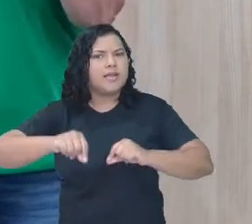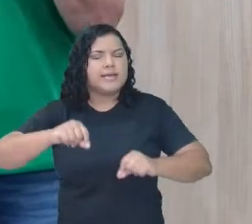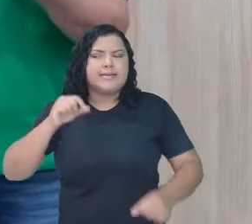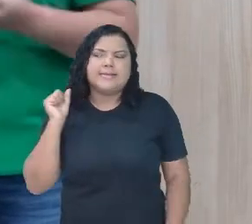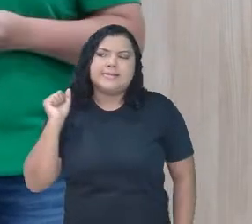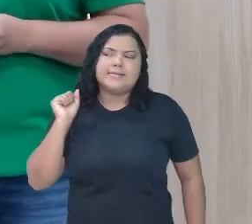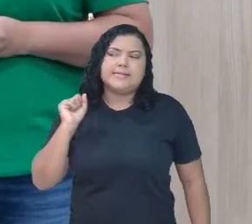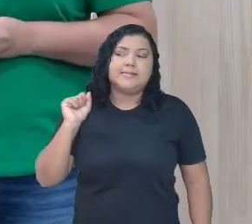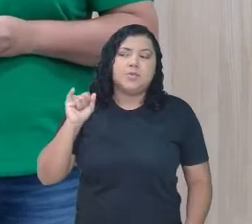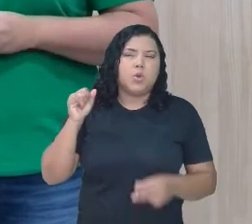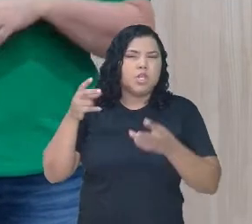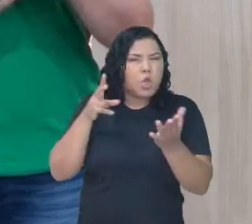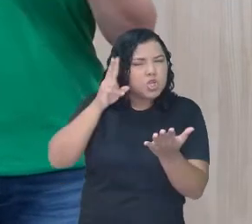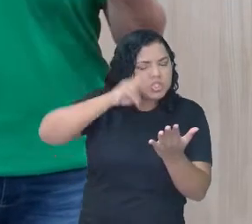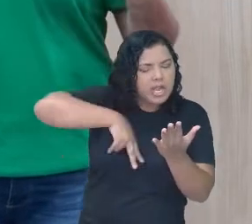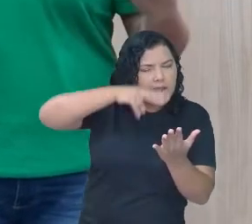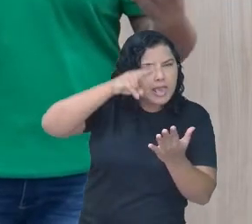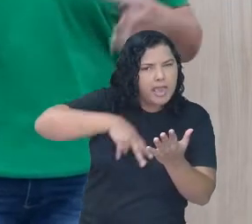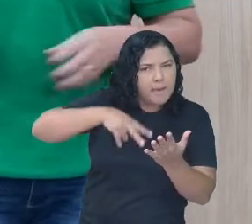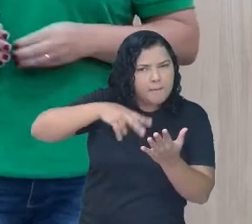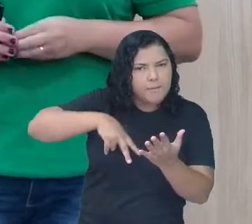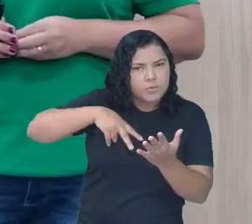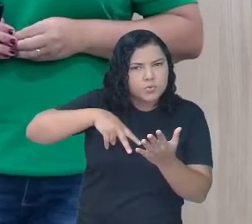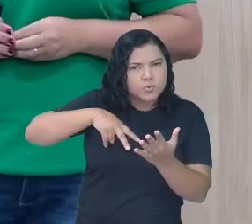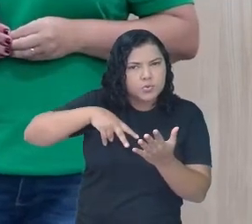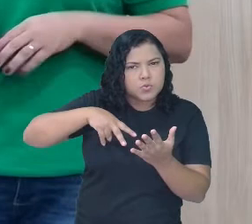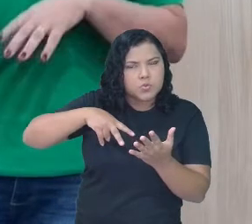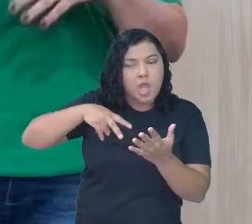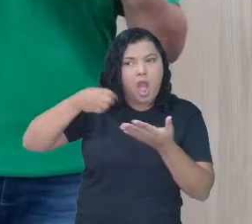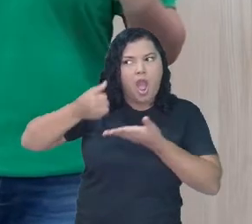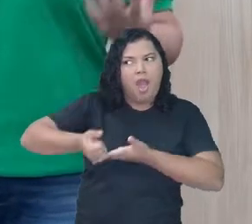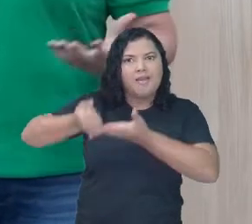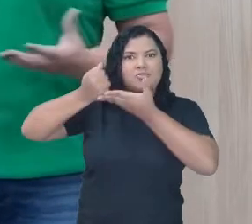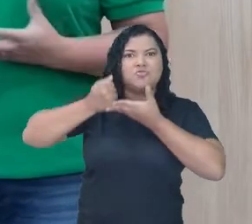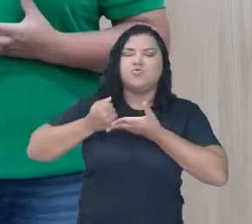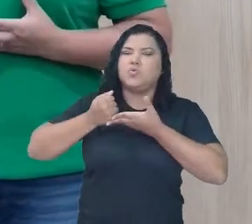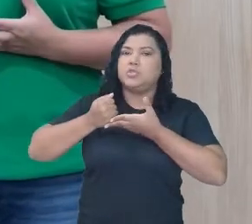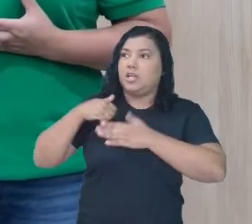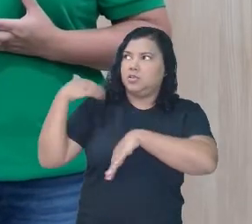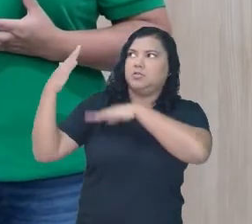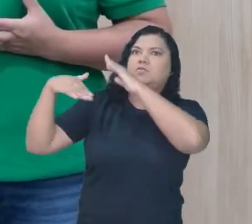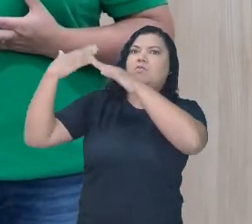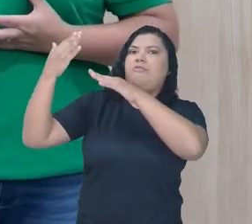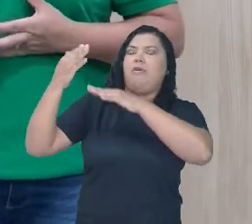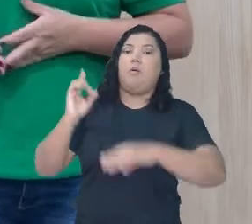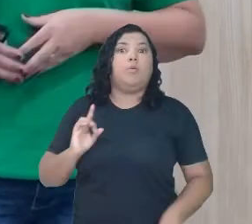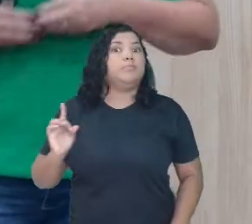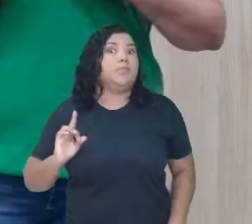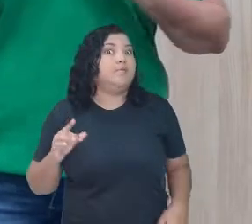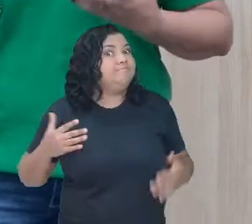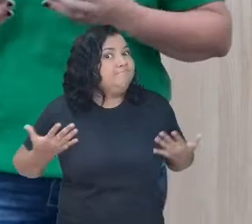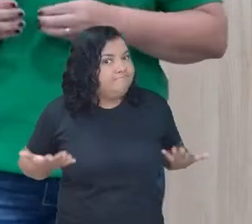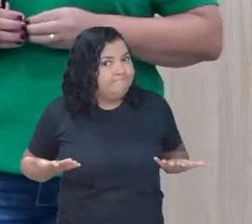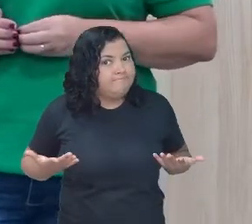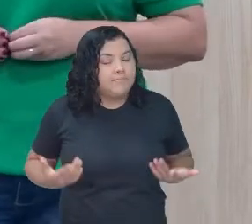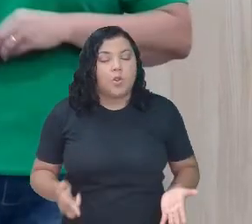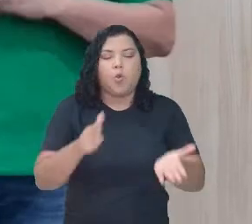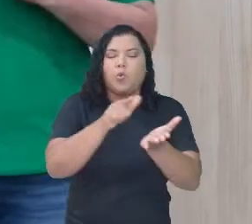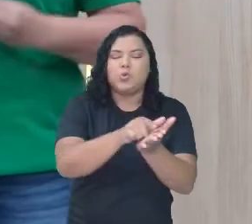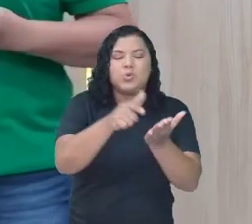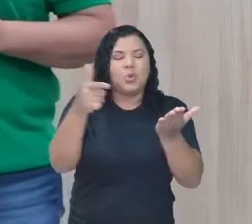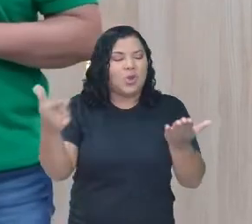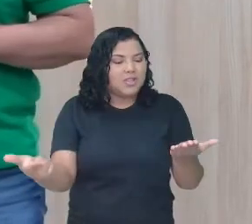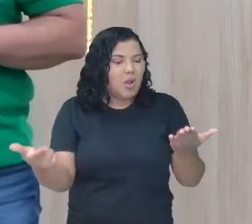nos faz crescer. Nem tudo que ouvimos nos faz crescer, traz aprendizados bons para a gente. Então, ler